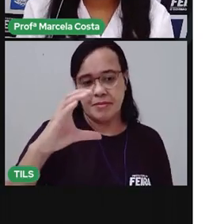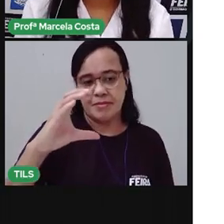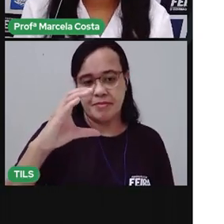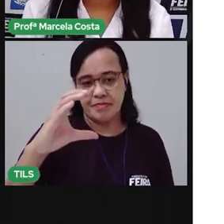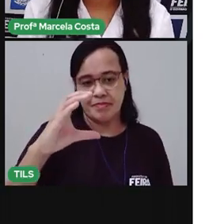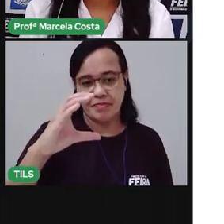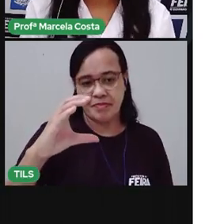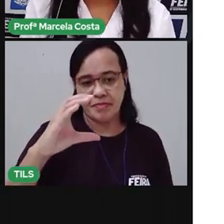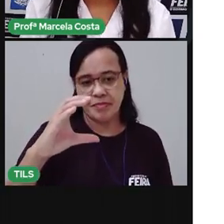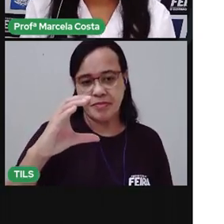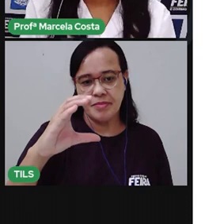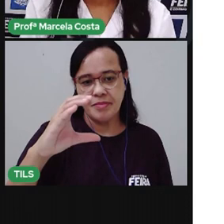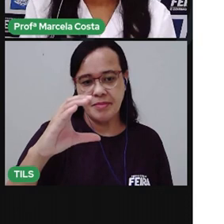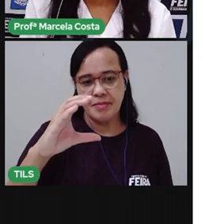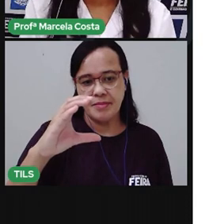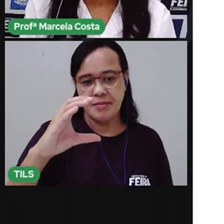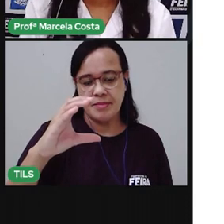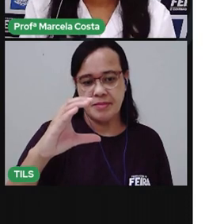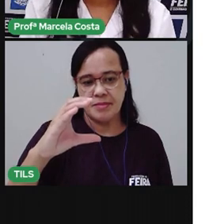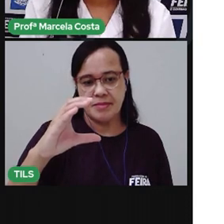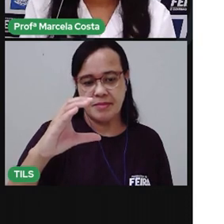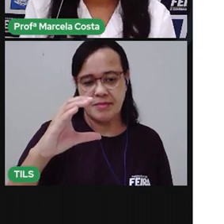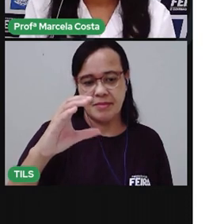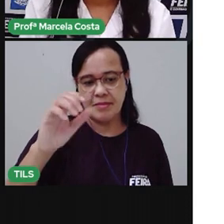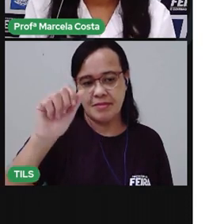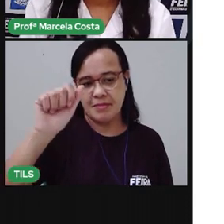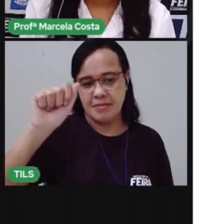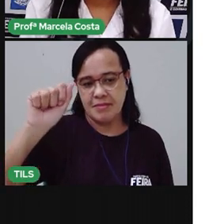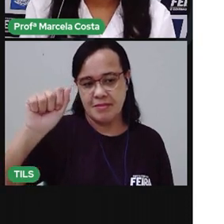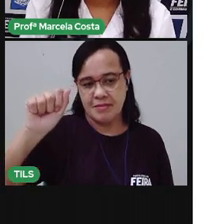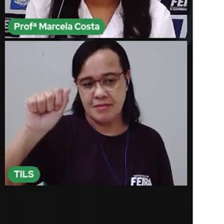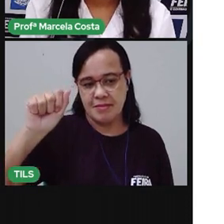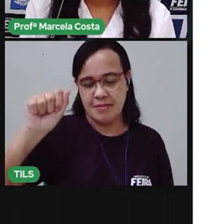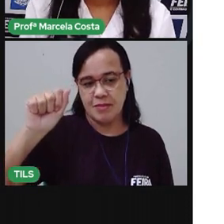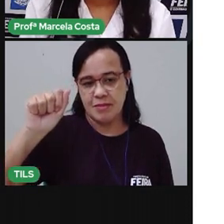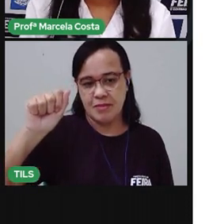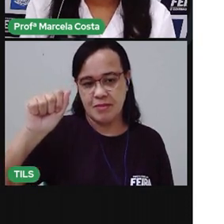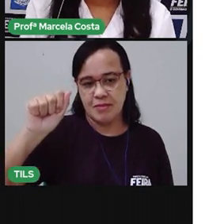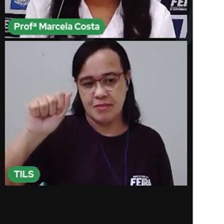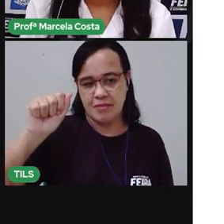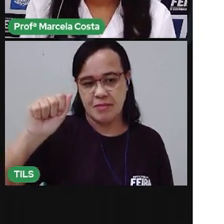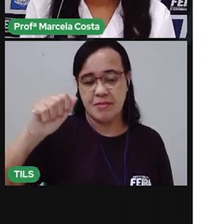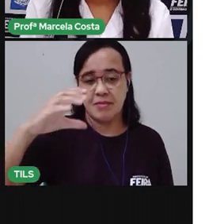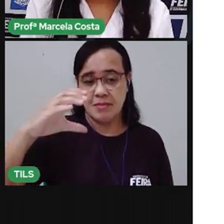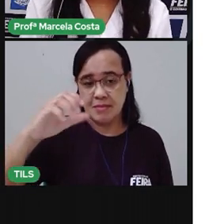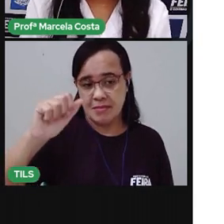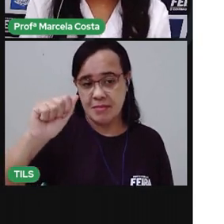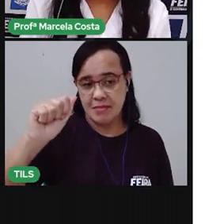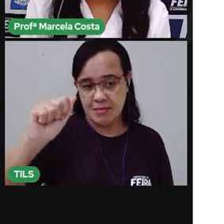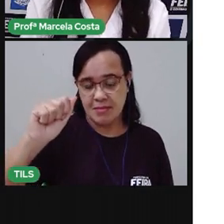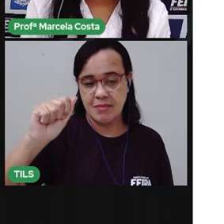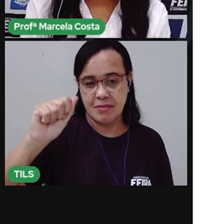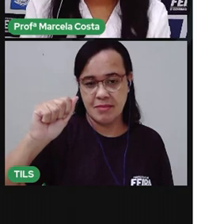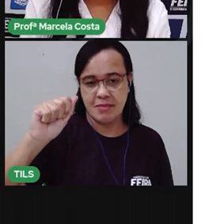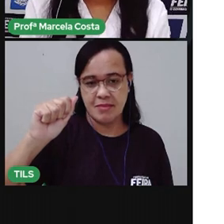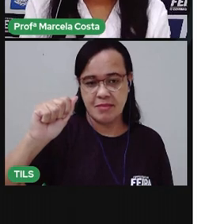compõem essa assim ó se você eu a ca